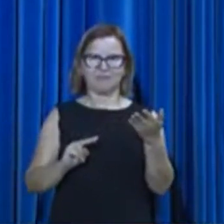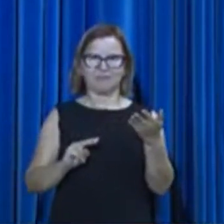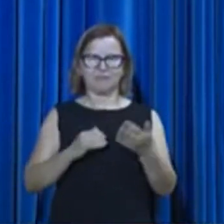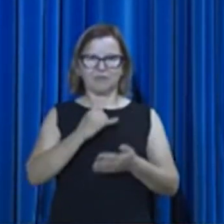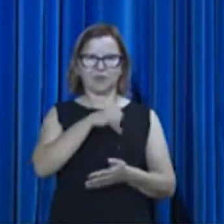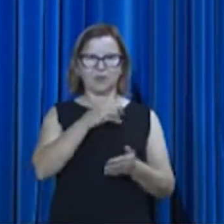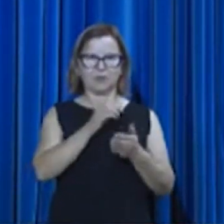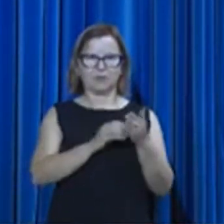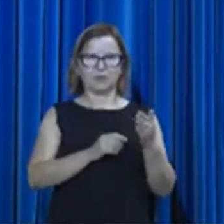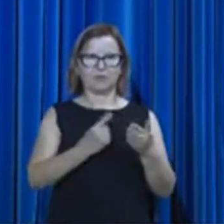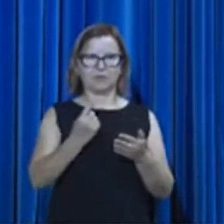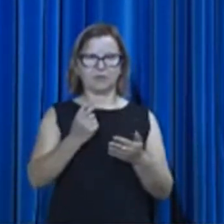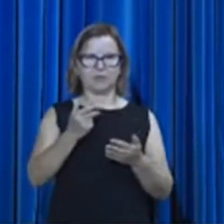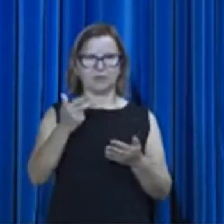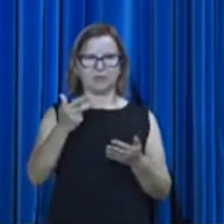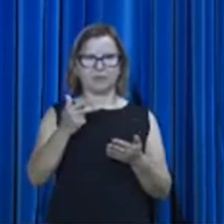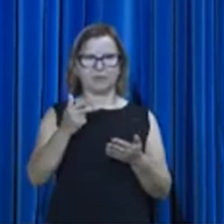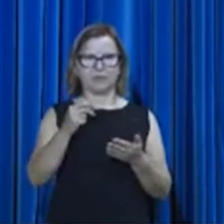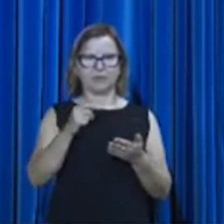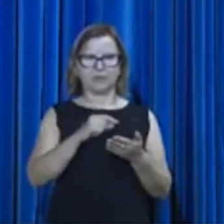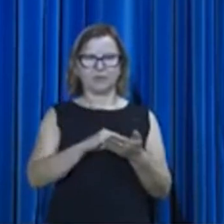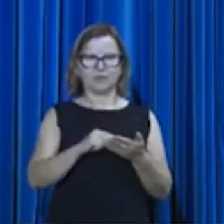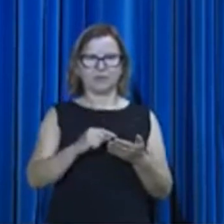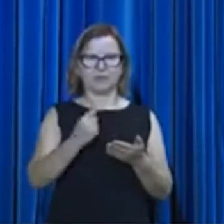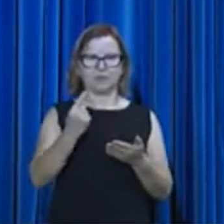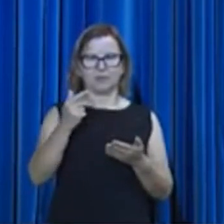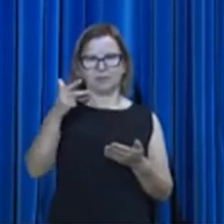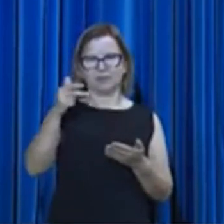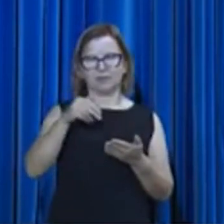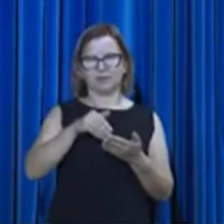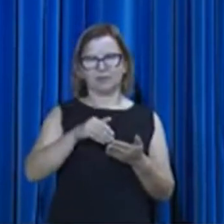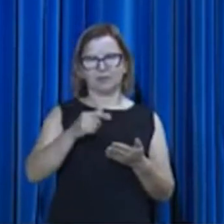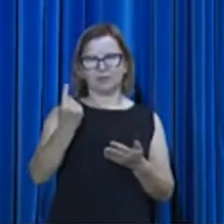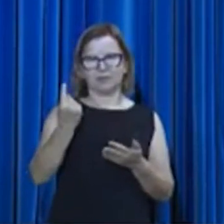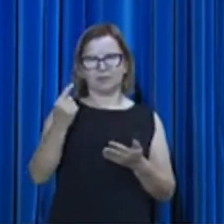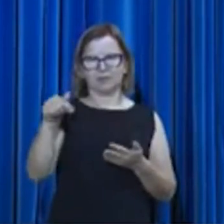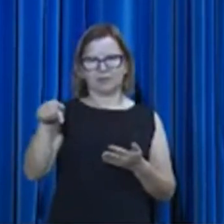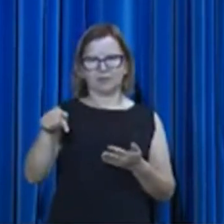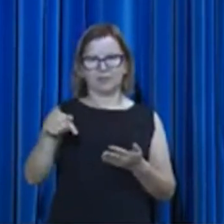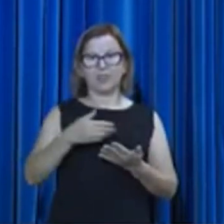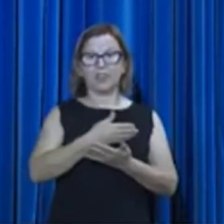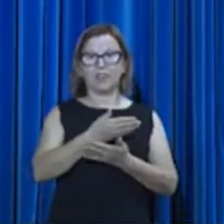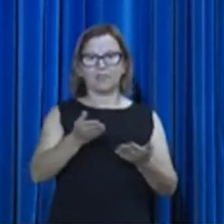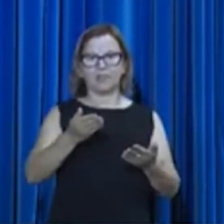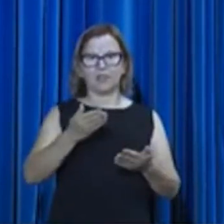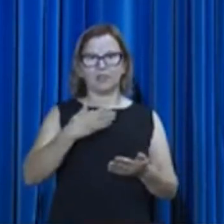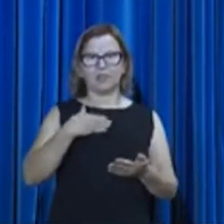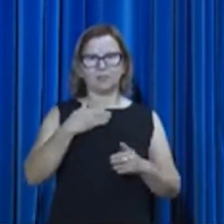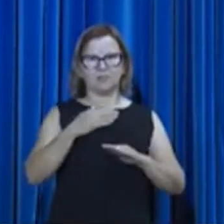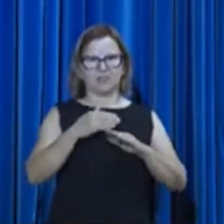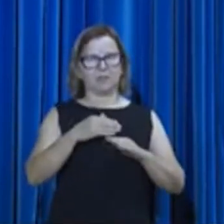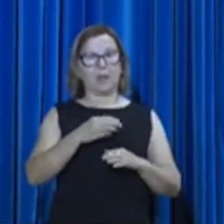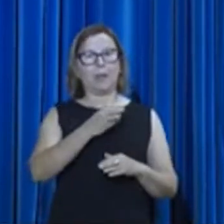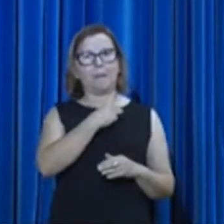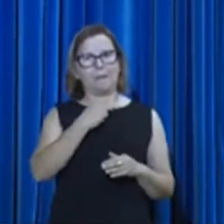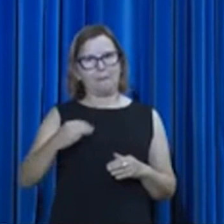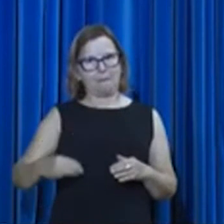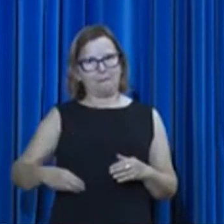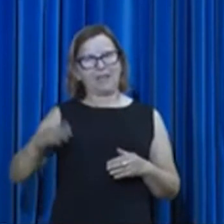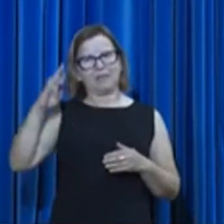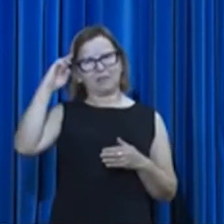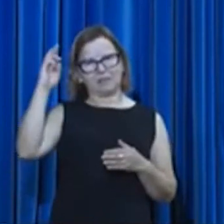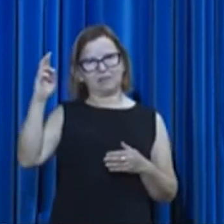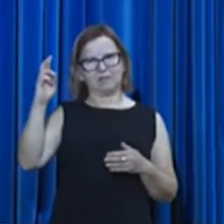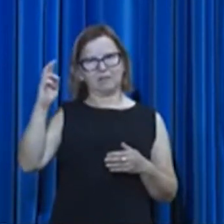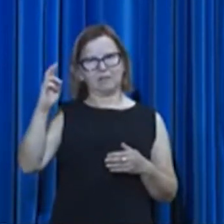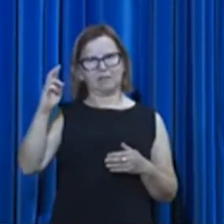João 13, 13 a 17. Vós me chamais o Mestre e o Senhor,